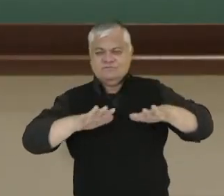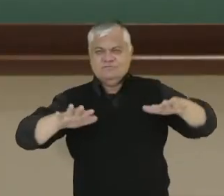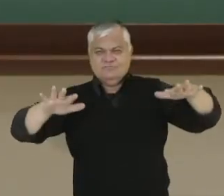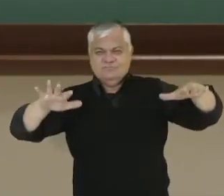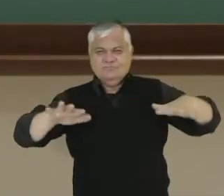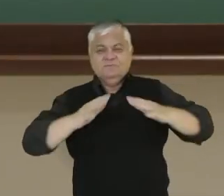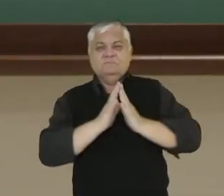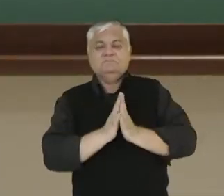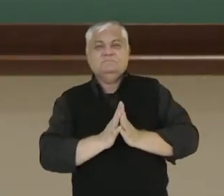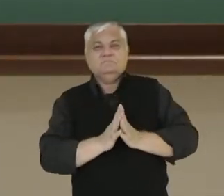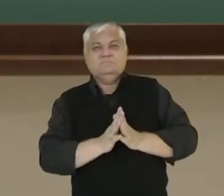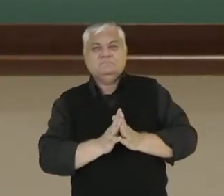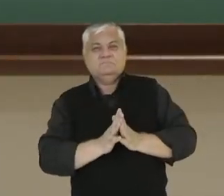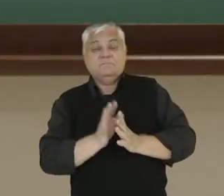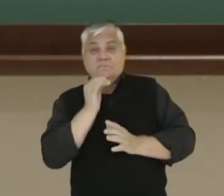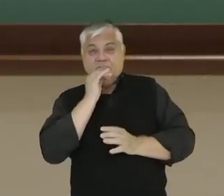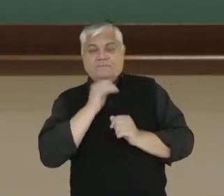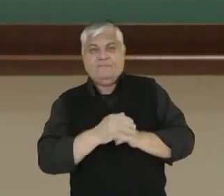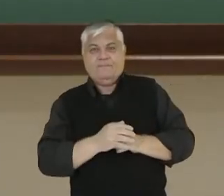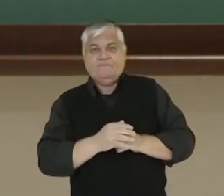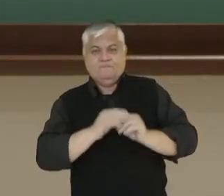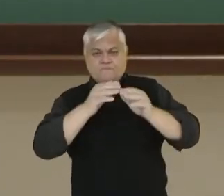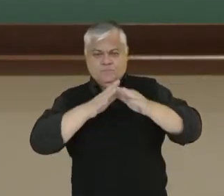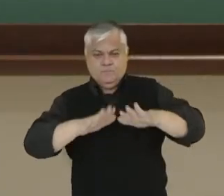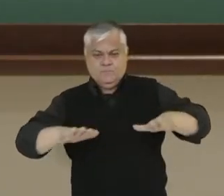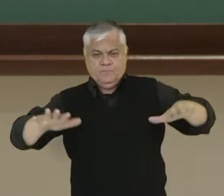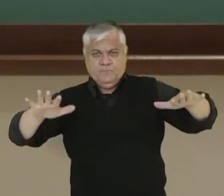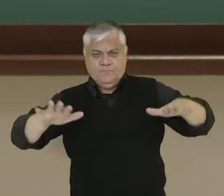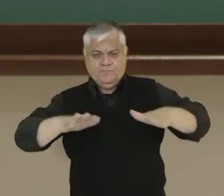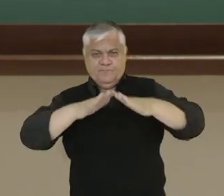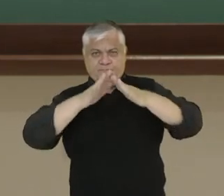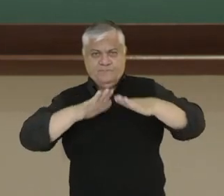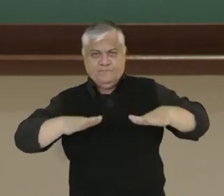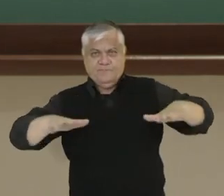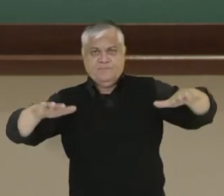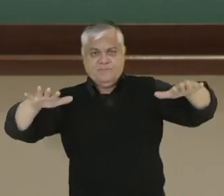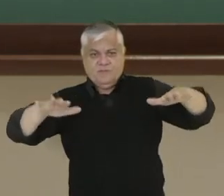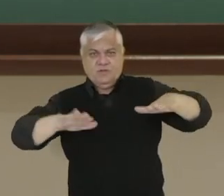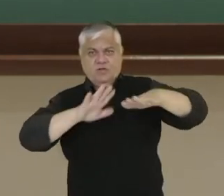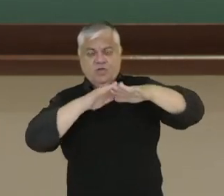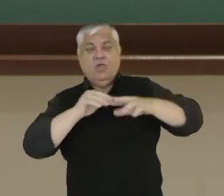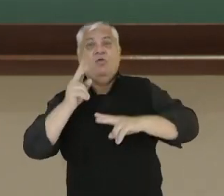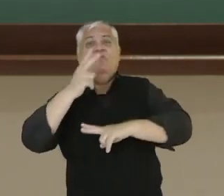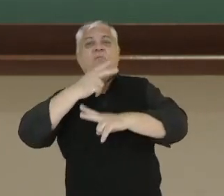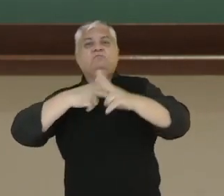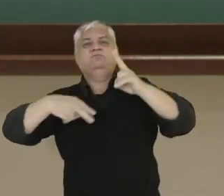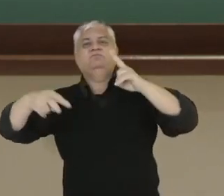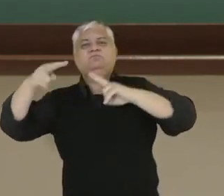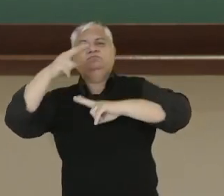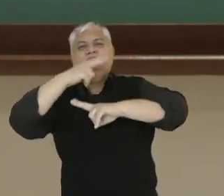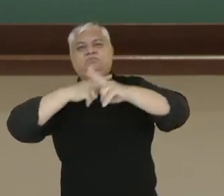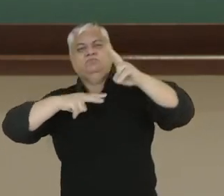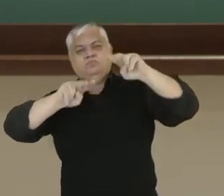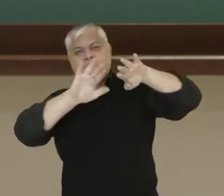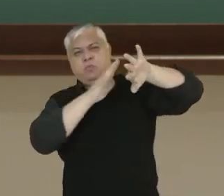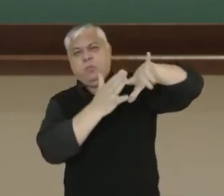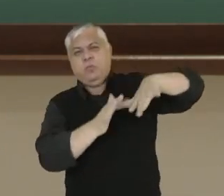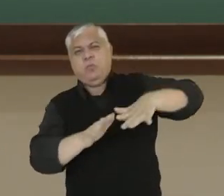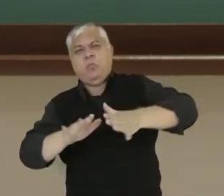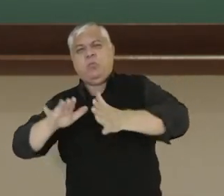Você sabia que no mar o principal agente formador da onda é o vento? O vento ele